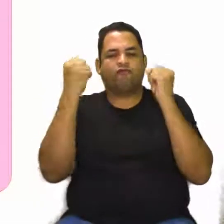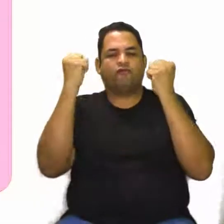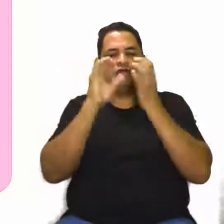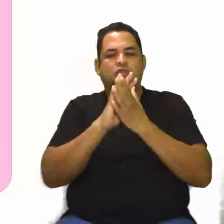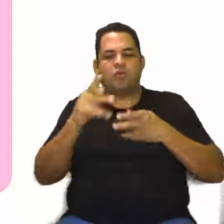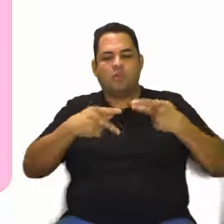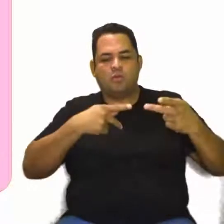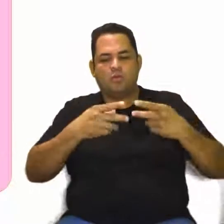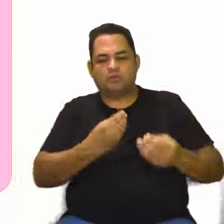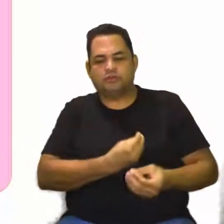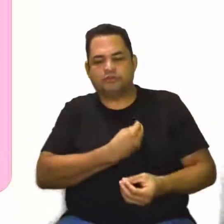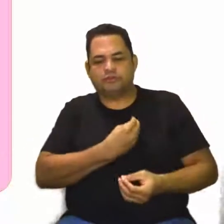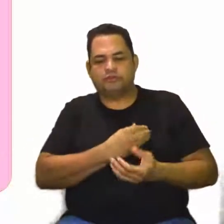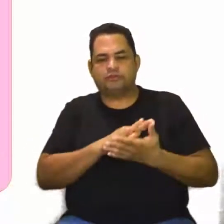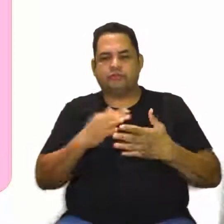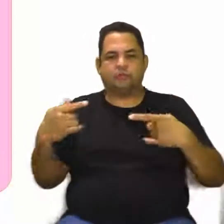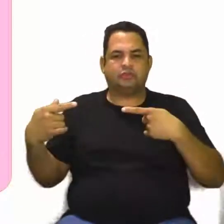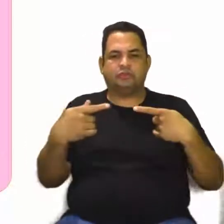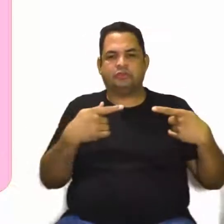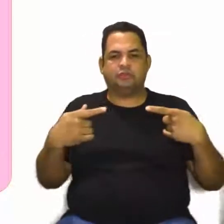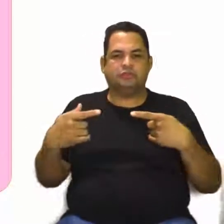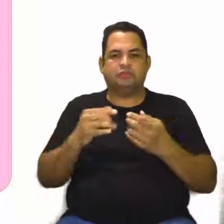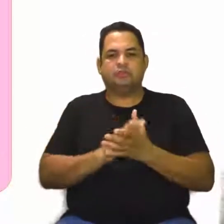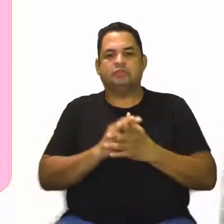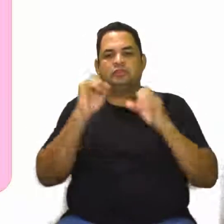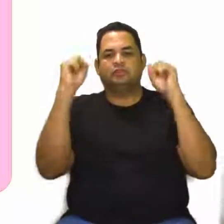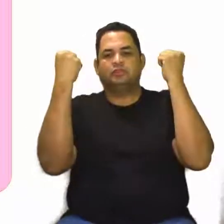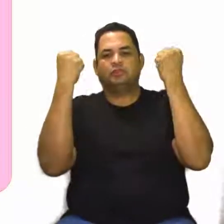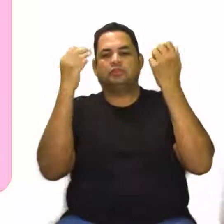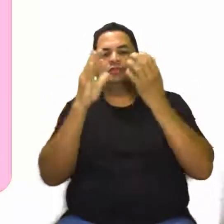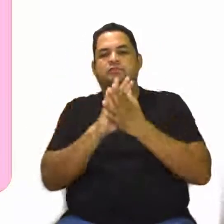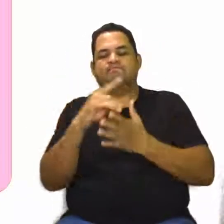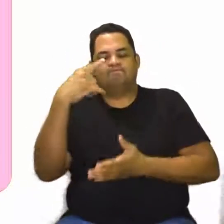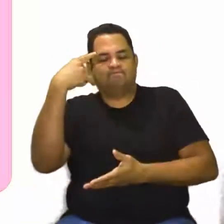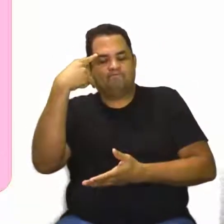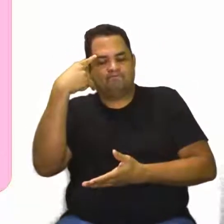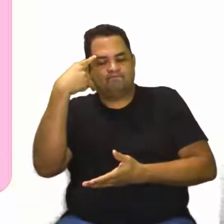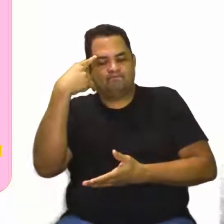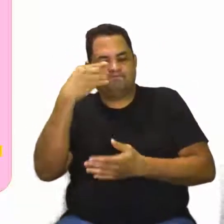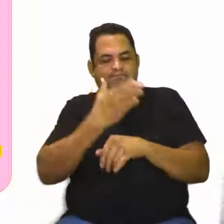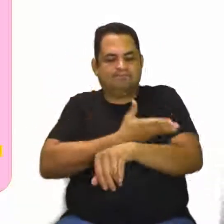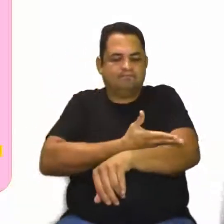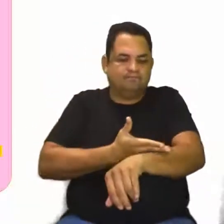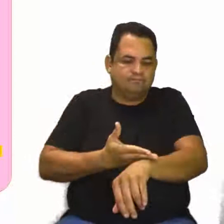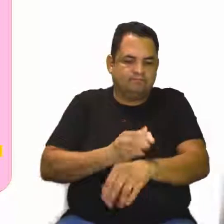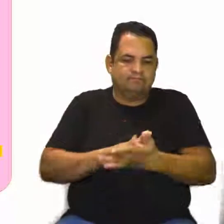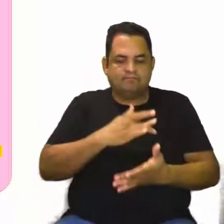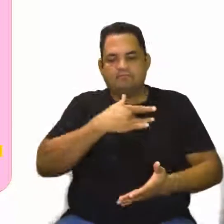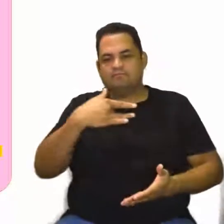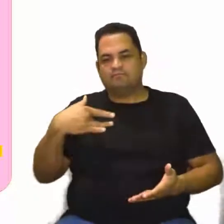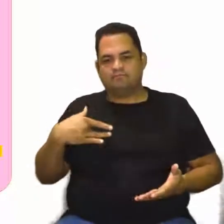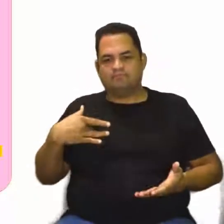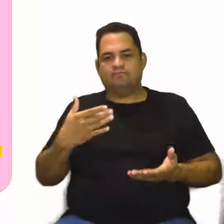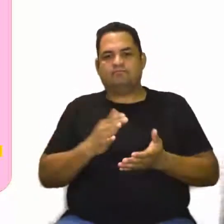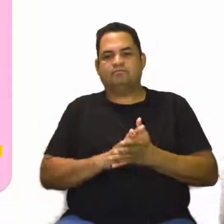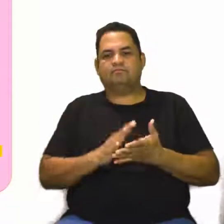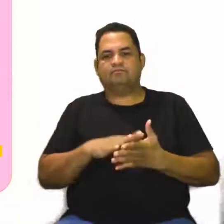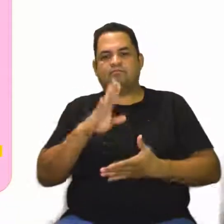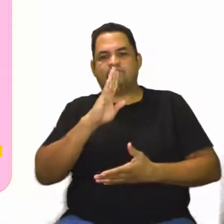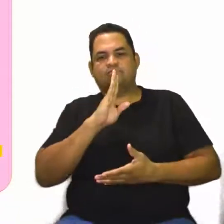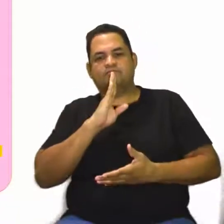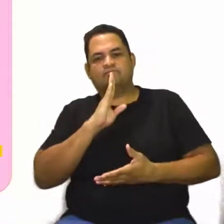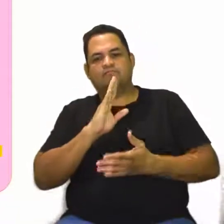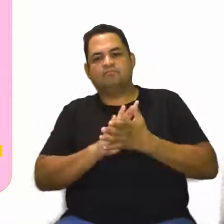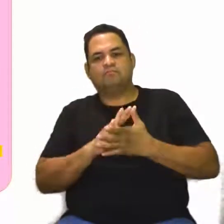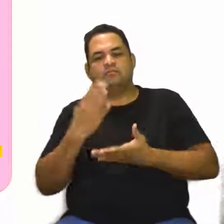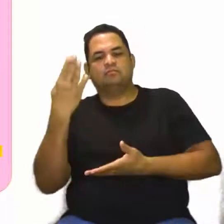vida, fizemos a relação com a atividade física, pensando aí os hábitos saudáveis, o